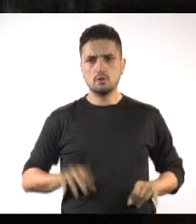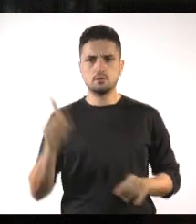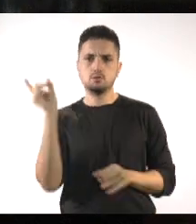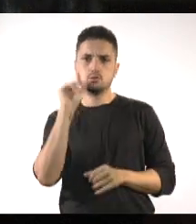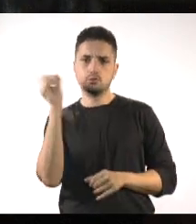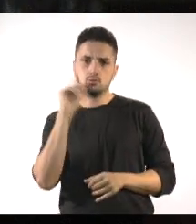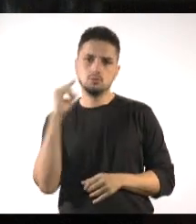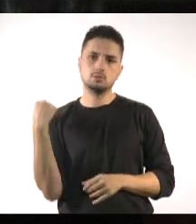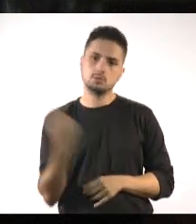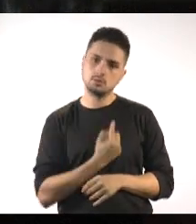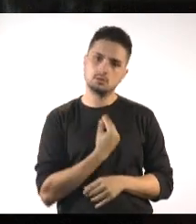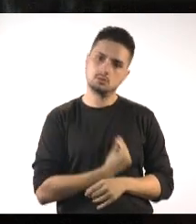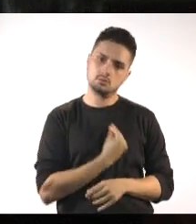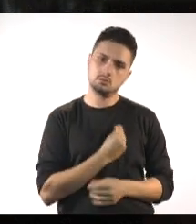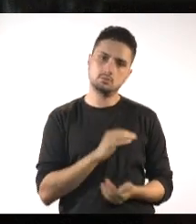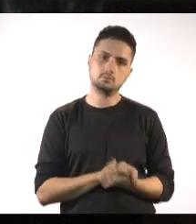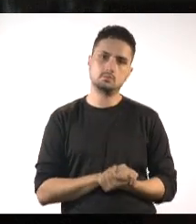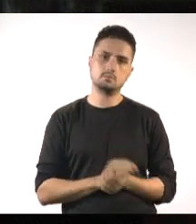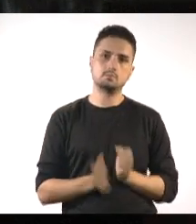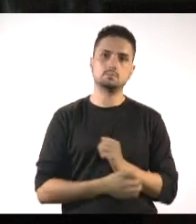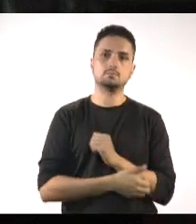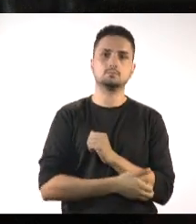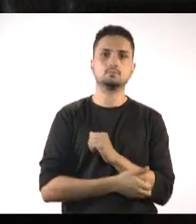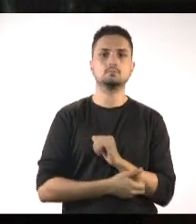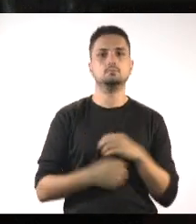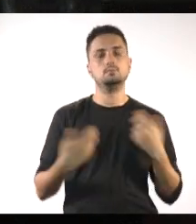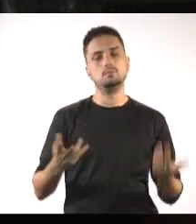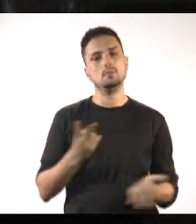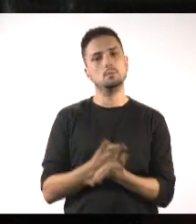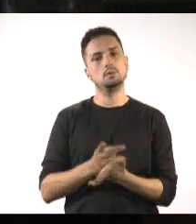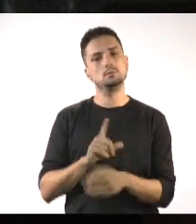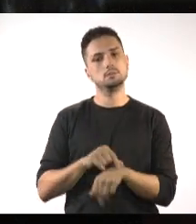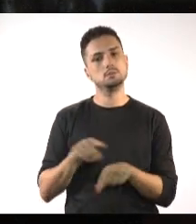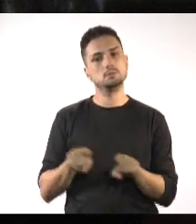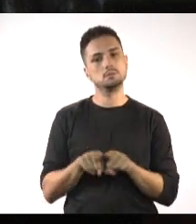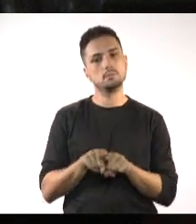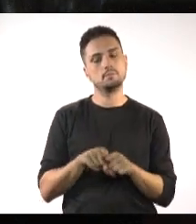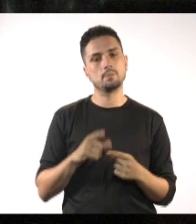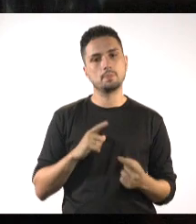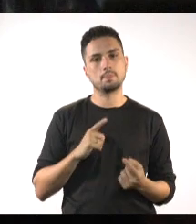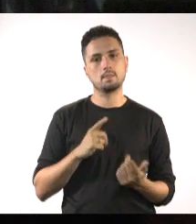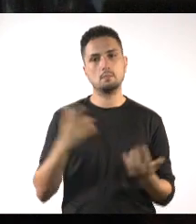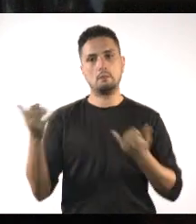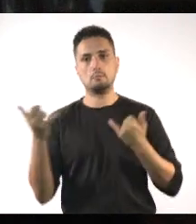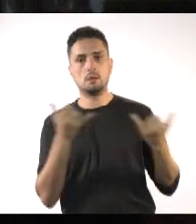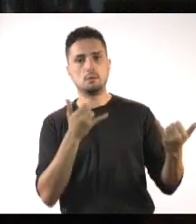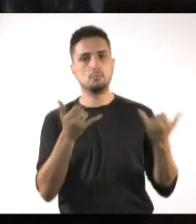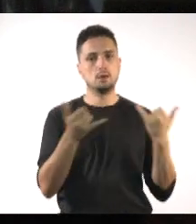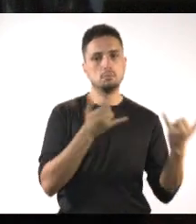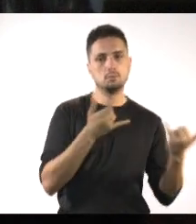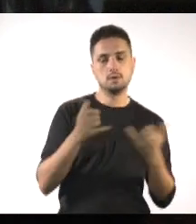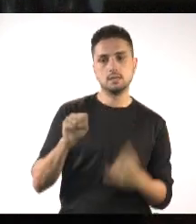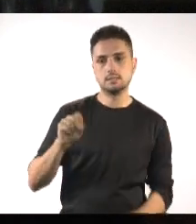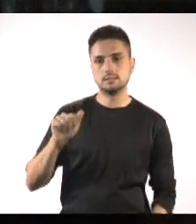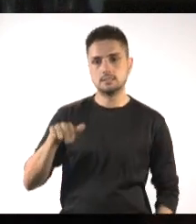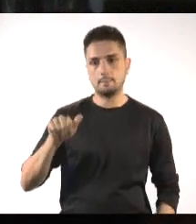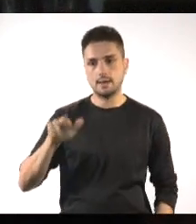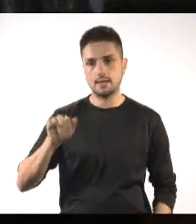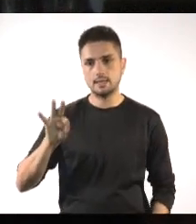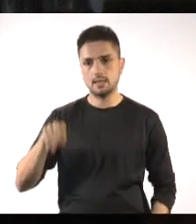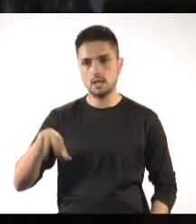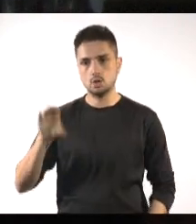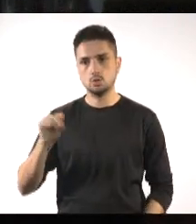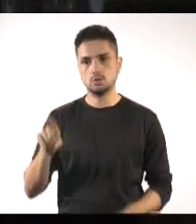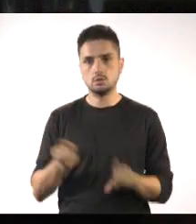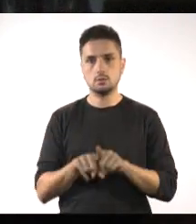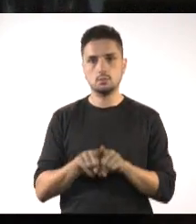da nossa vida. Ao mesmo tempo, nesse tempo de polarizações, o samaritano e